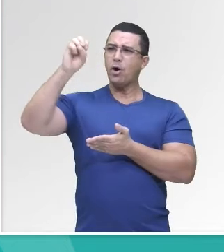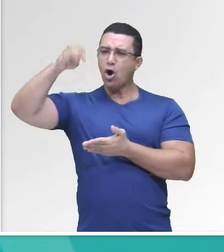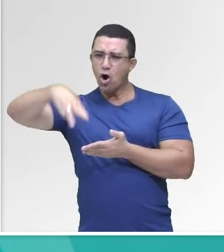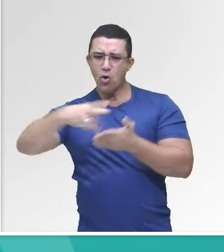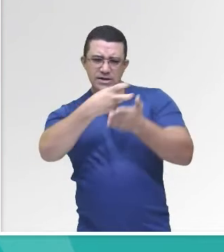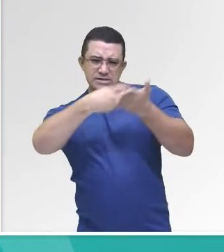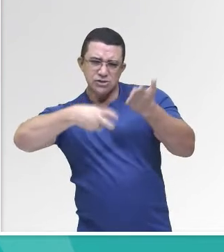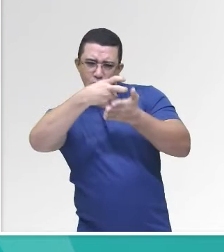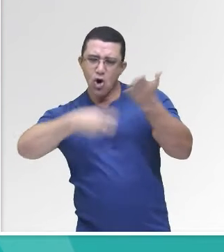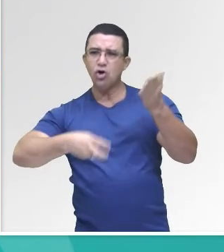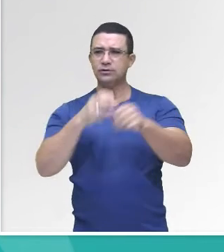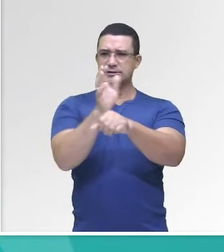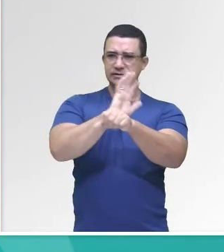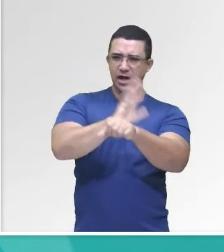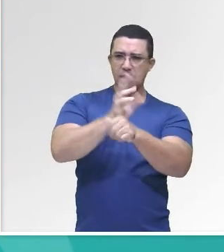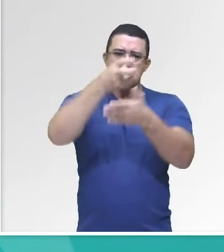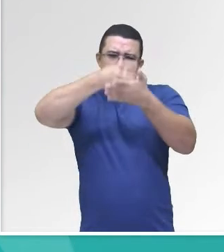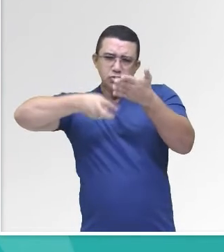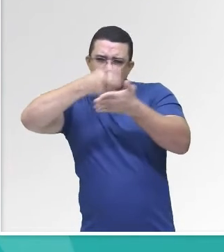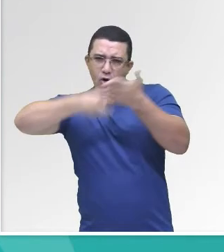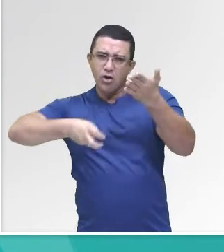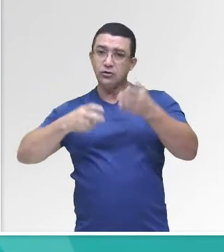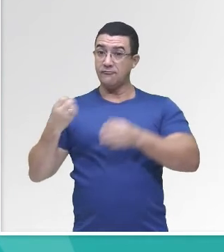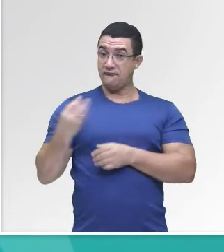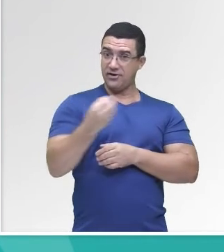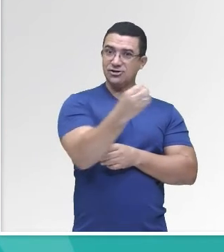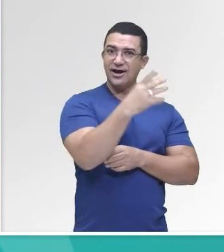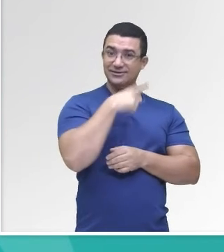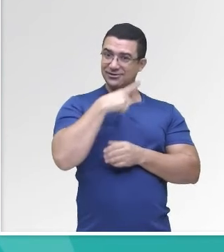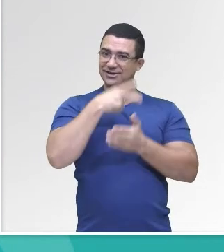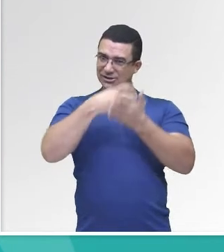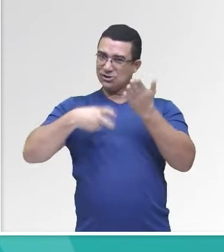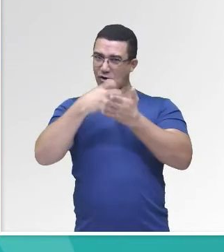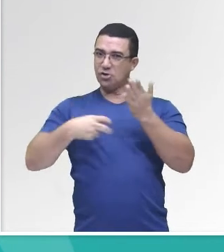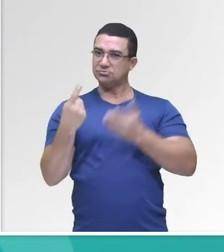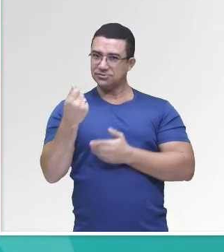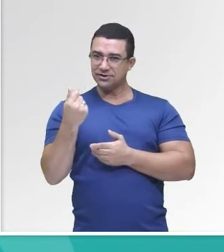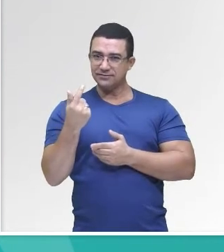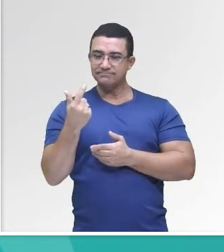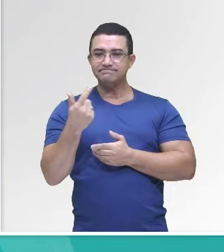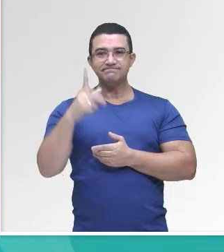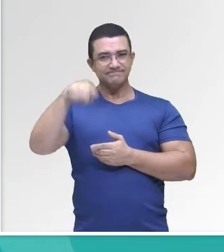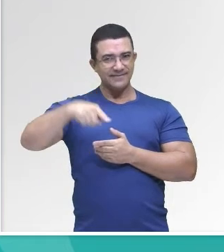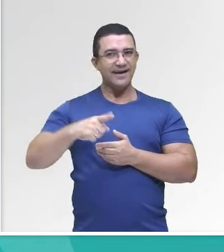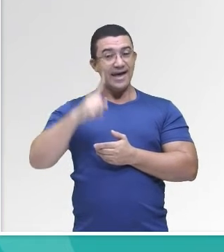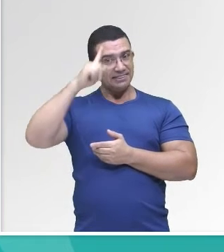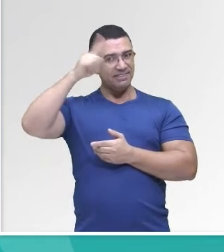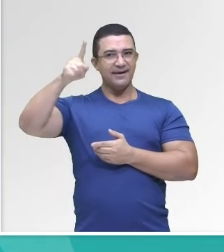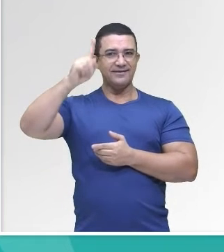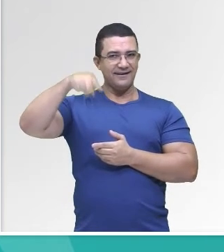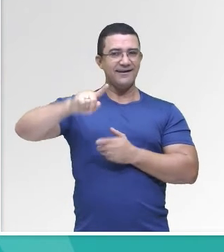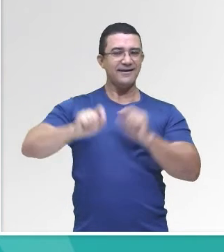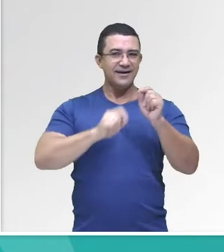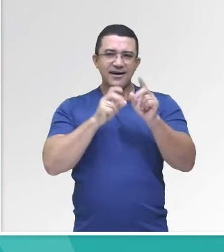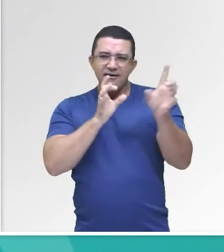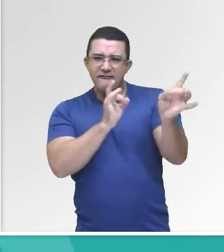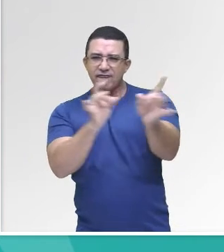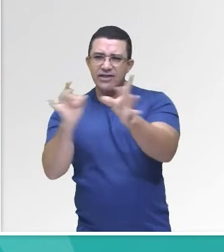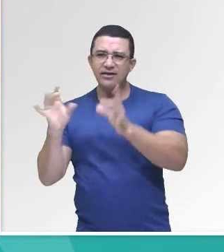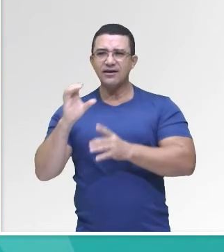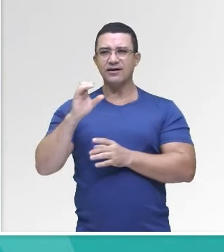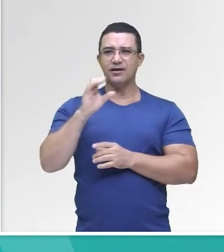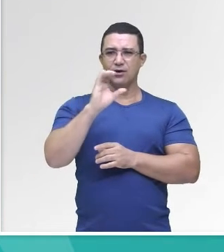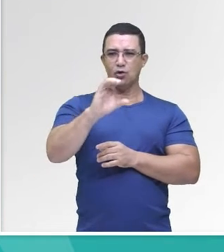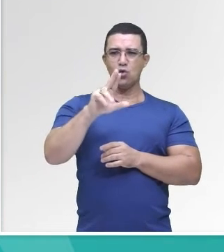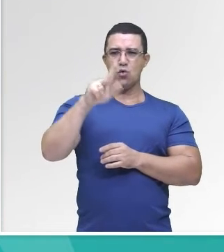comprava cupons para viajar, e aí você tinha um desconto? Então, essa aqui é a ideia. Esse aqui é o produto.